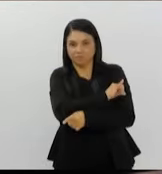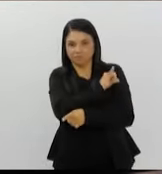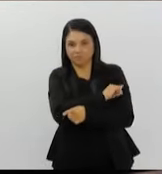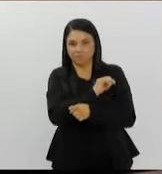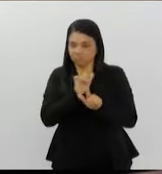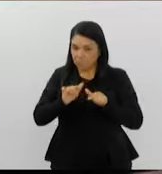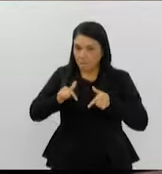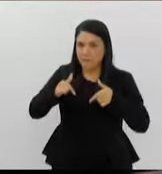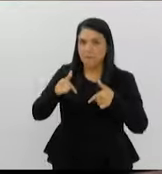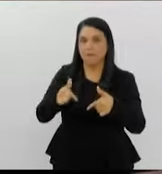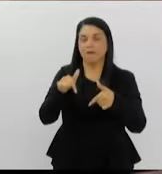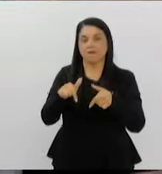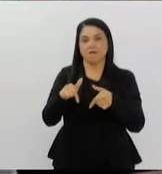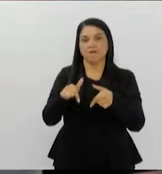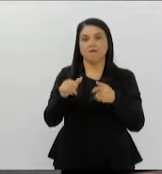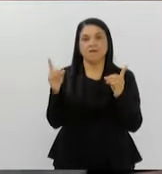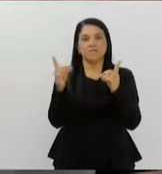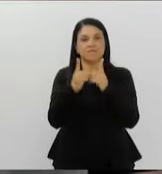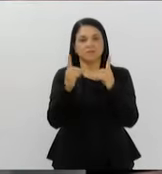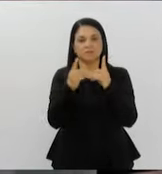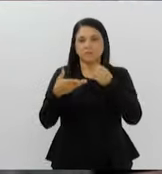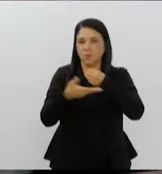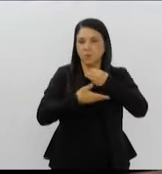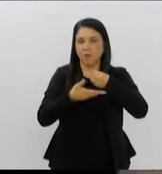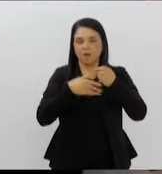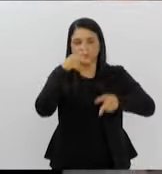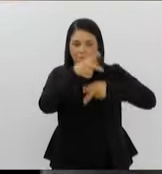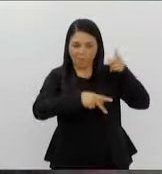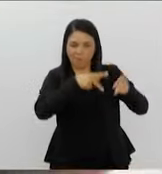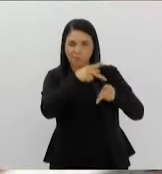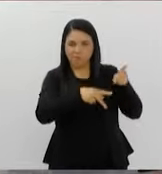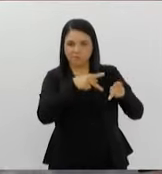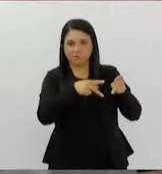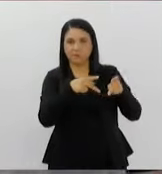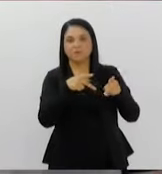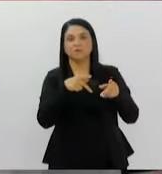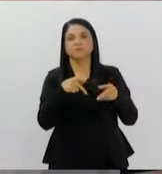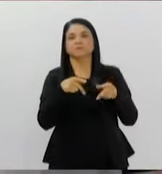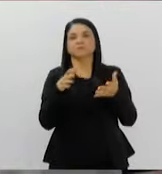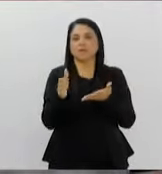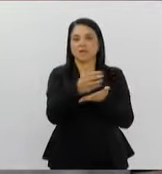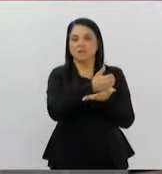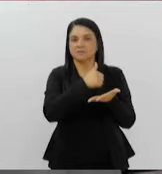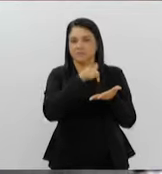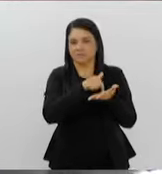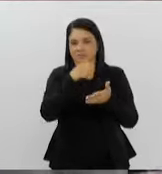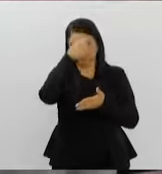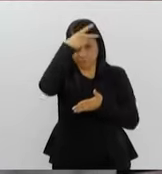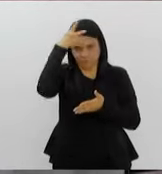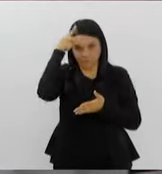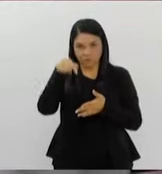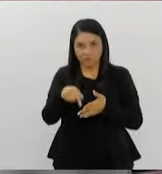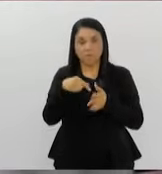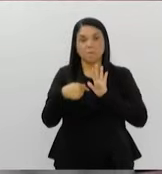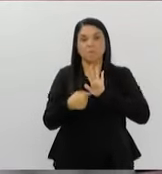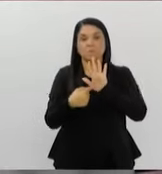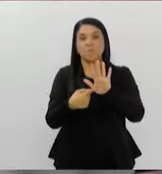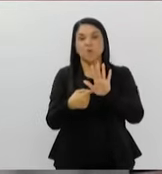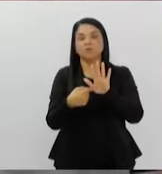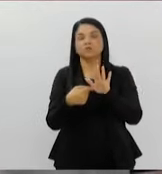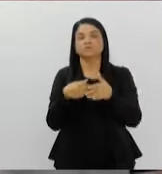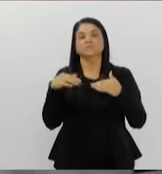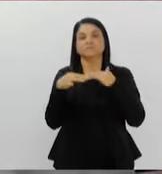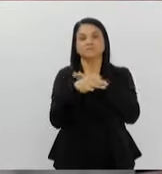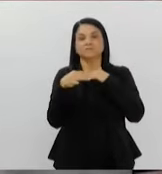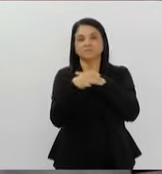eficiente, considerando o atendimento básico à população e a receita da cidade. O levantamento mostra as cidades que